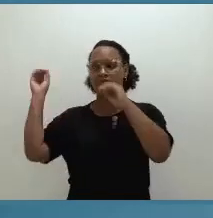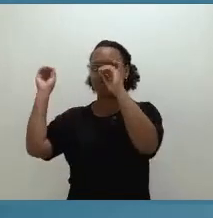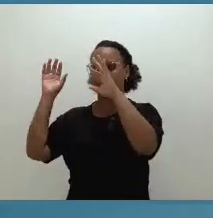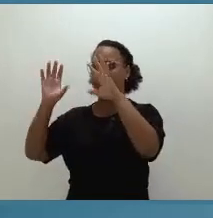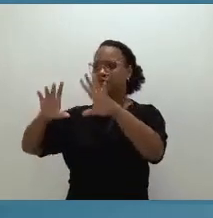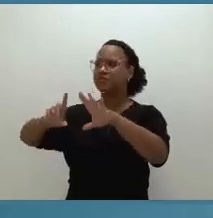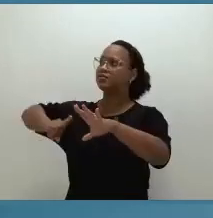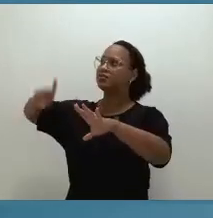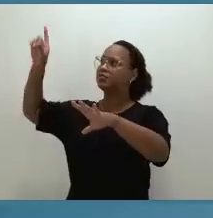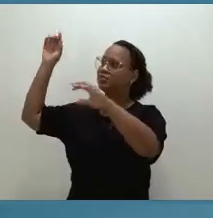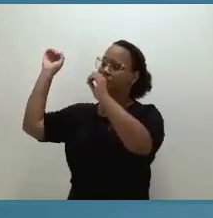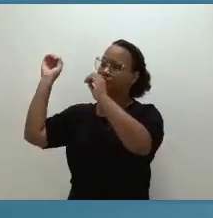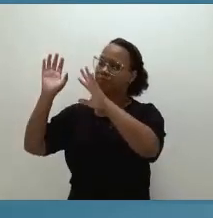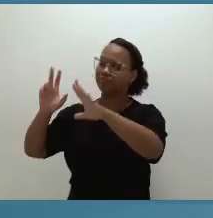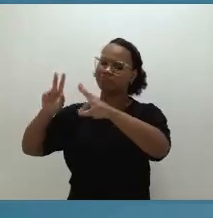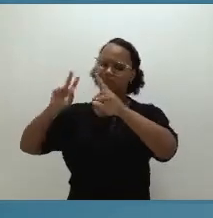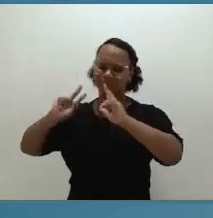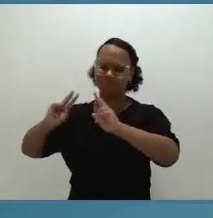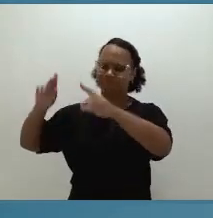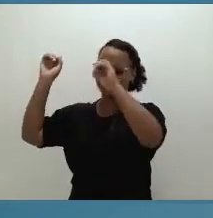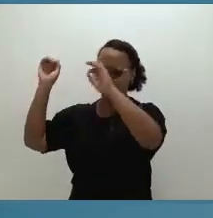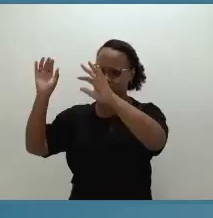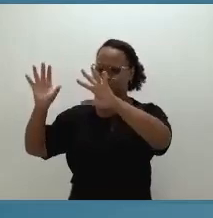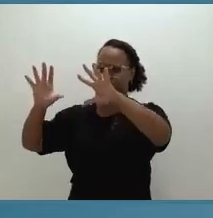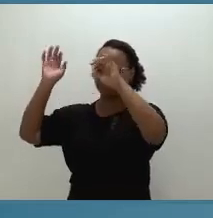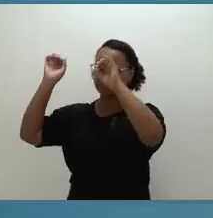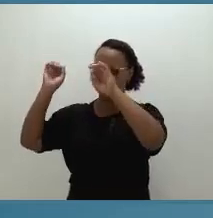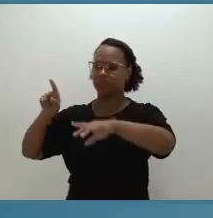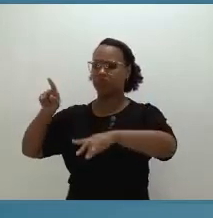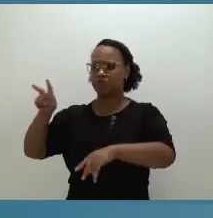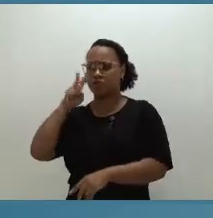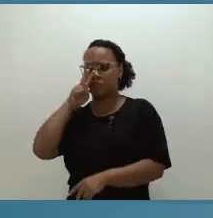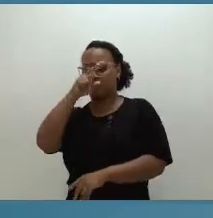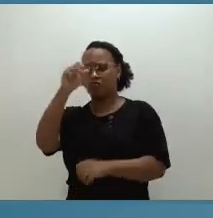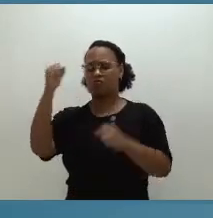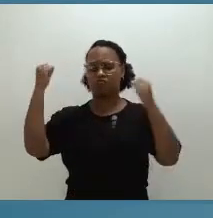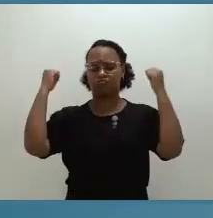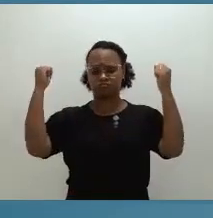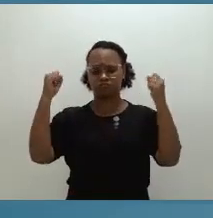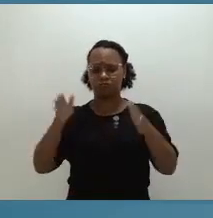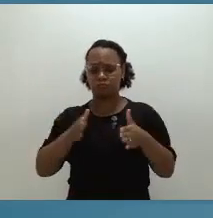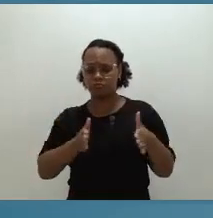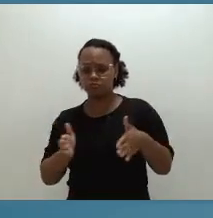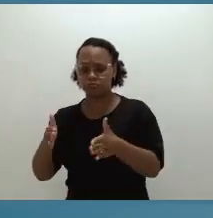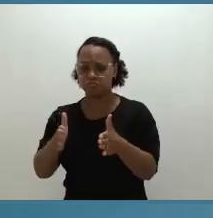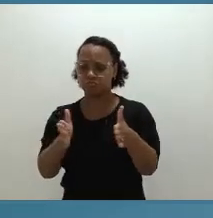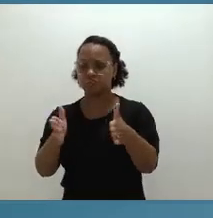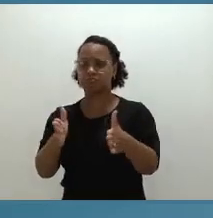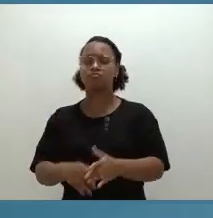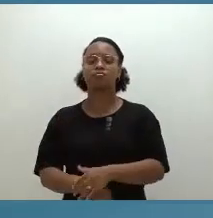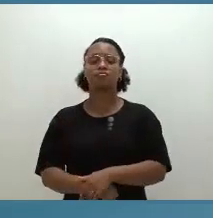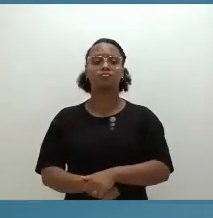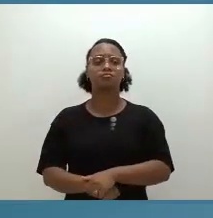Deus te abençoe muito. Dê firmeza, direção,